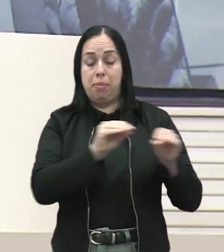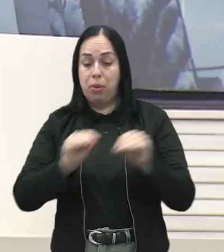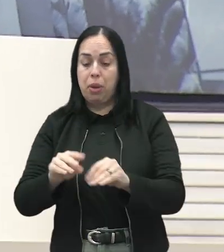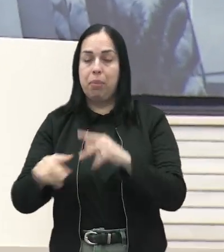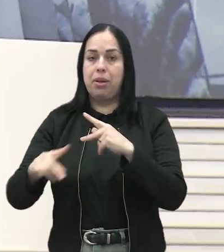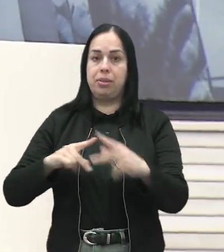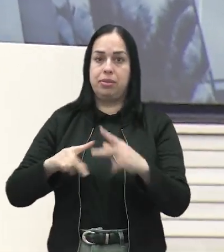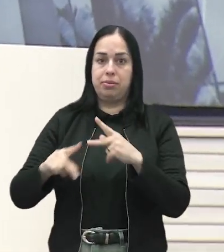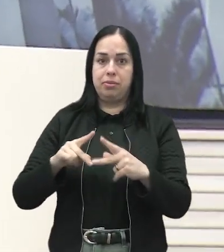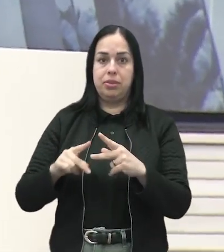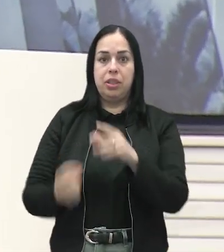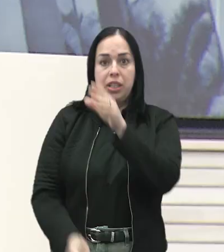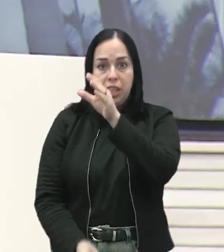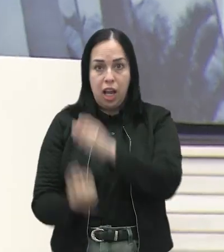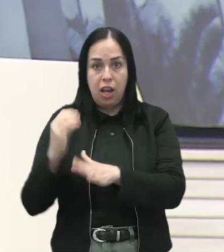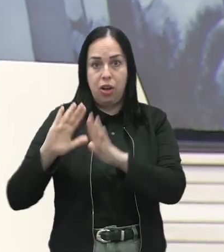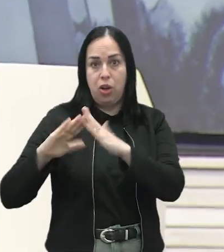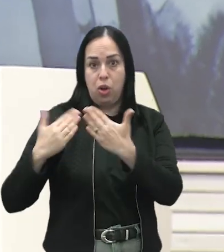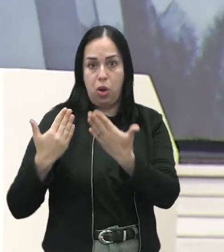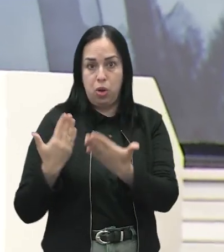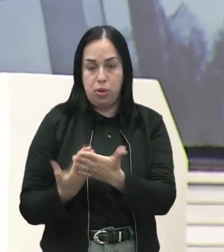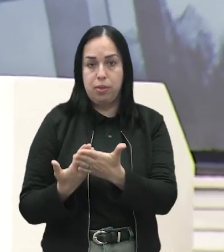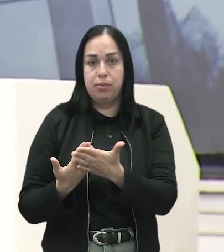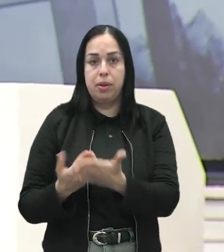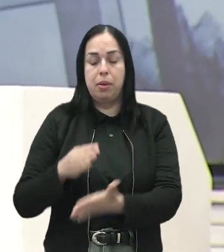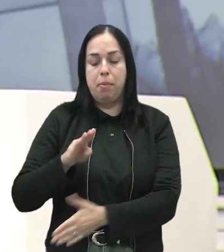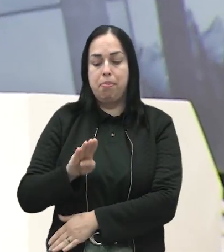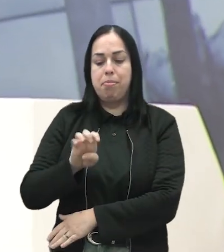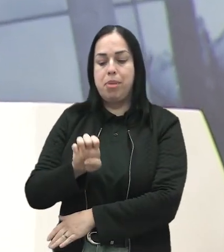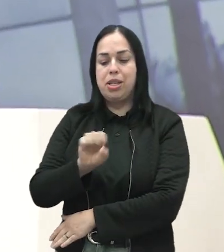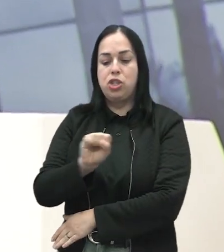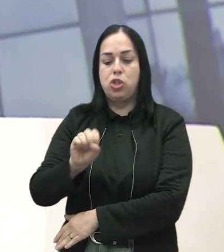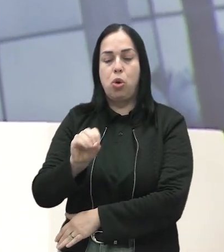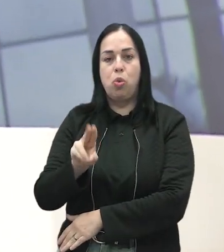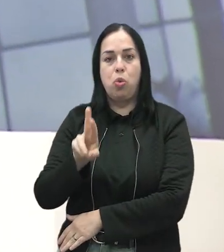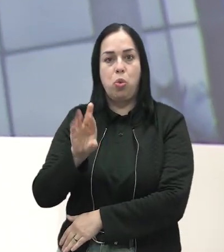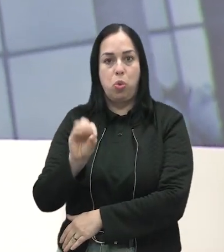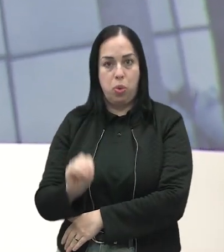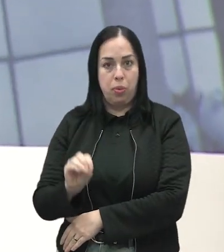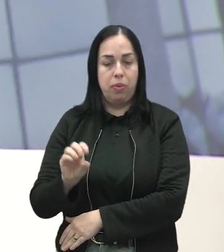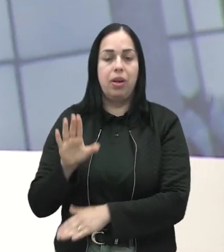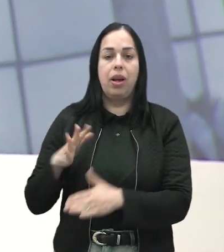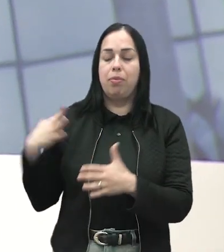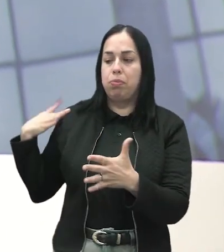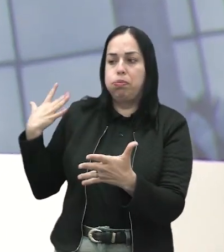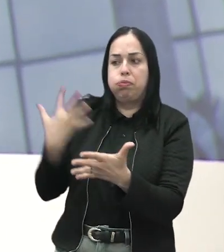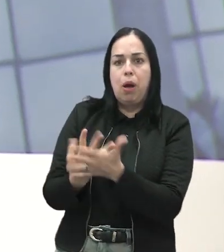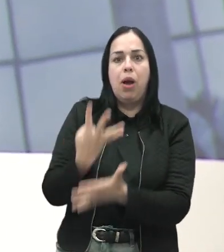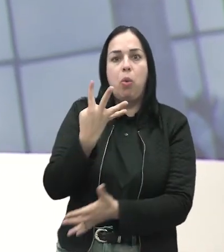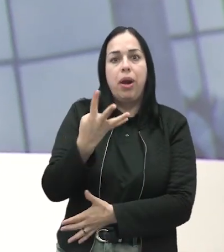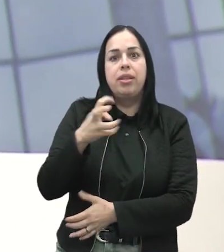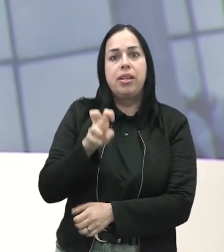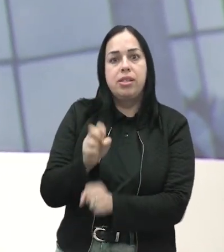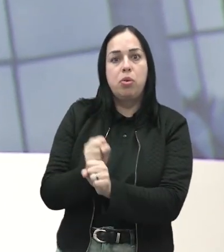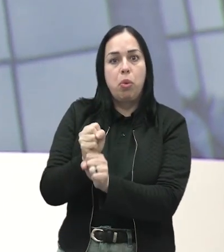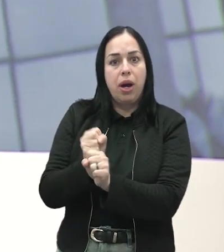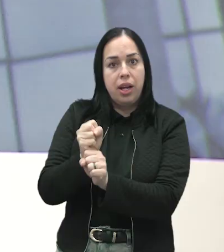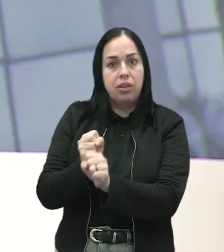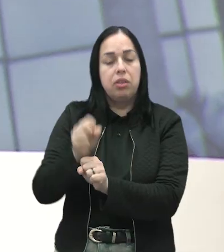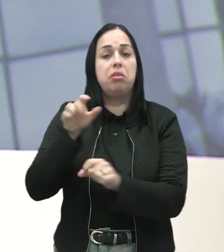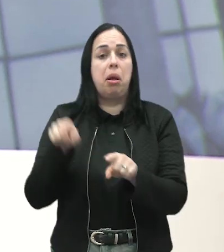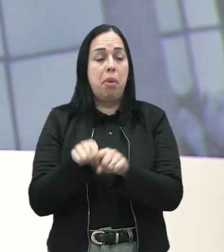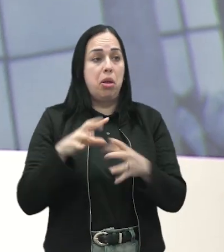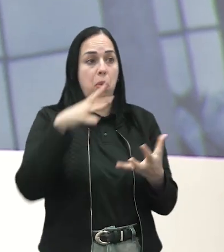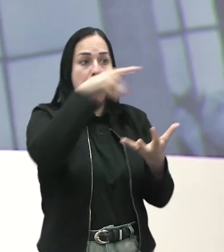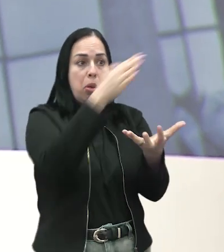dos Campos, onde fundou a Academia Besouro Mangangá. Há 45 anos na cidade, Lobão viajou o